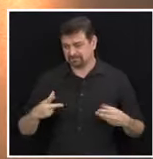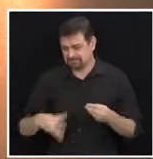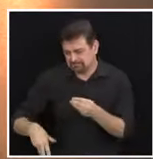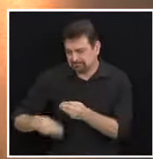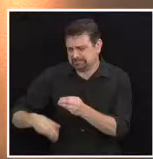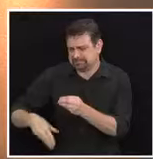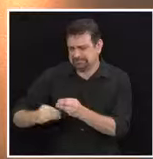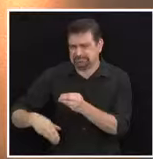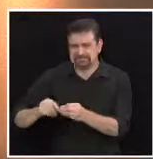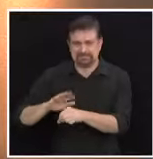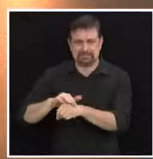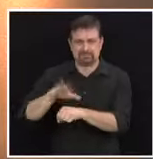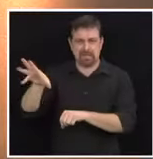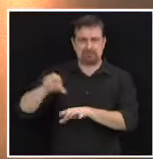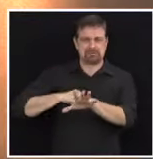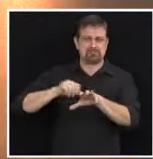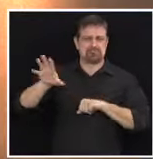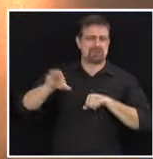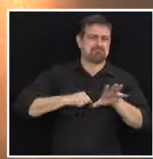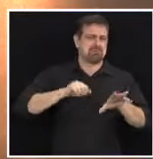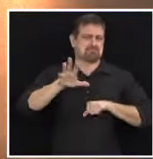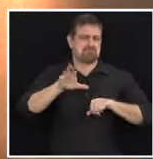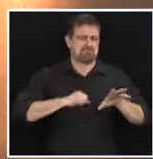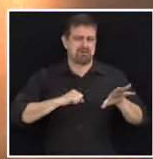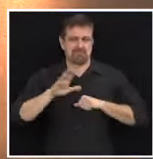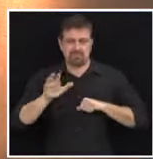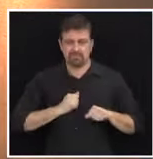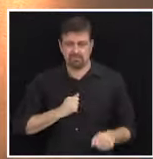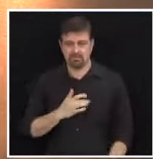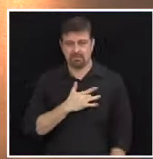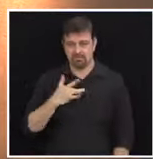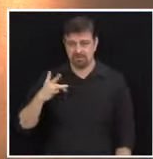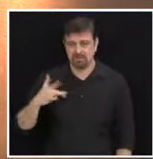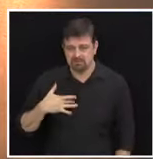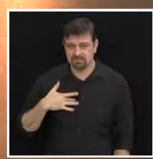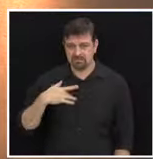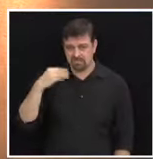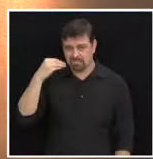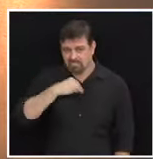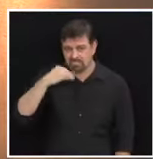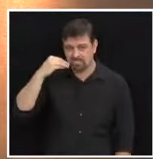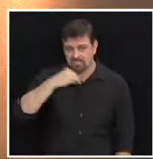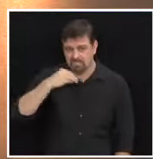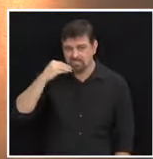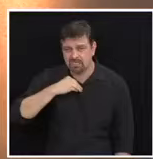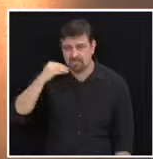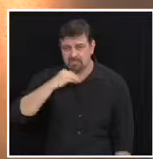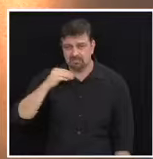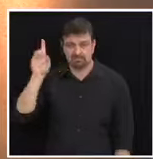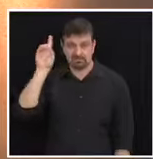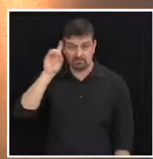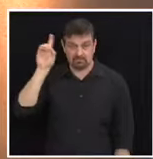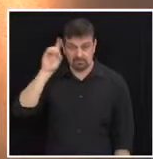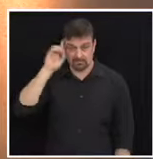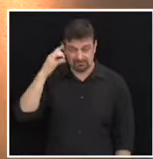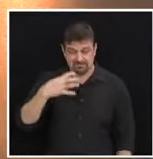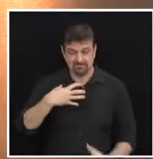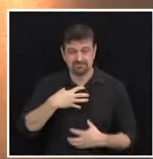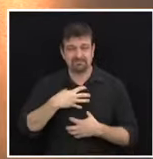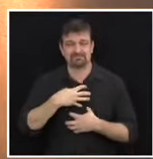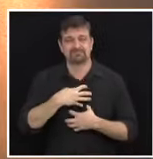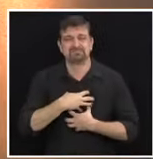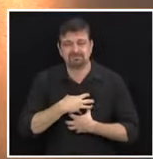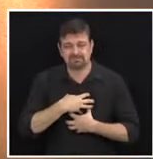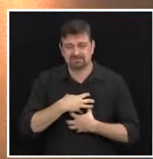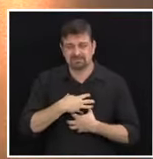assim, acumulando. E vai dificultando no seu dia a dia, porque cada vez você vai sentindo